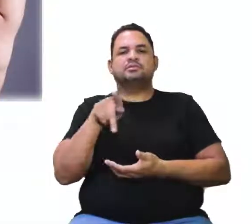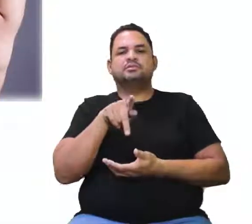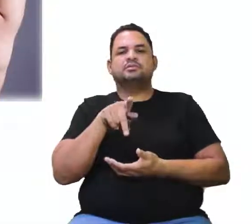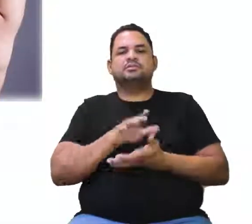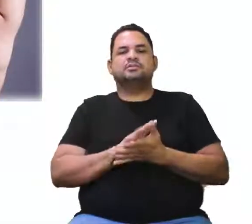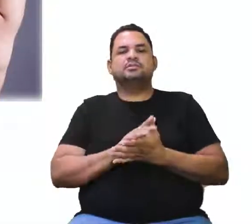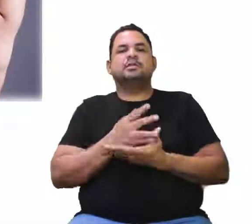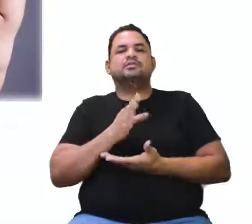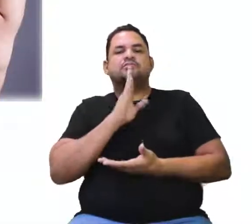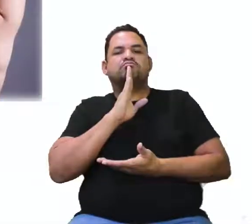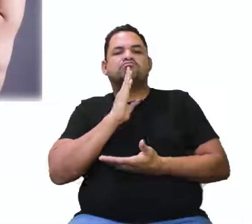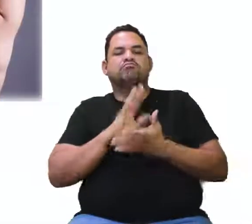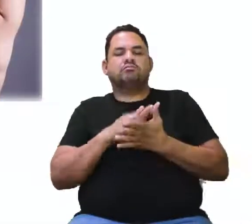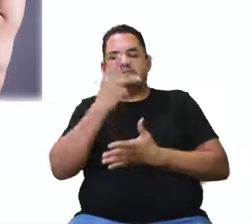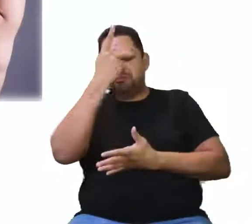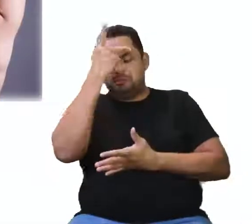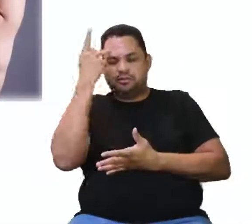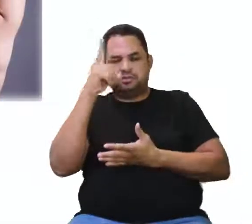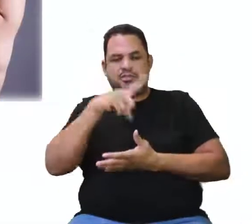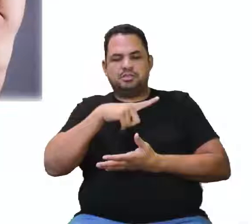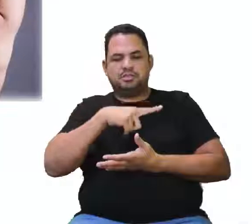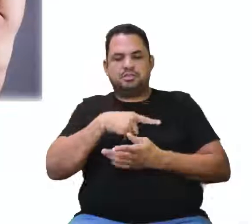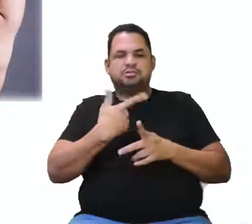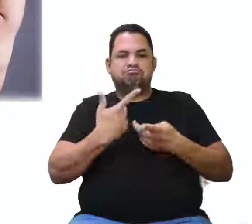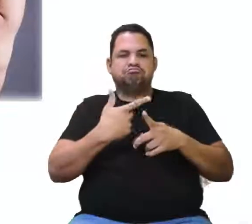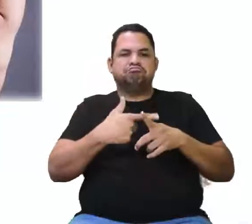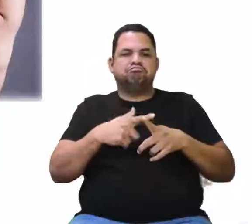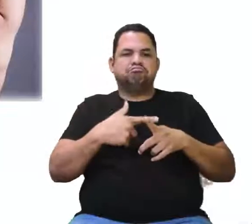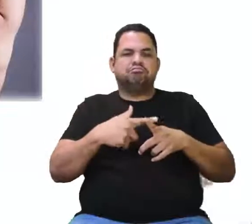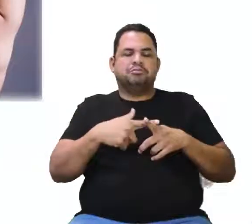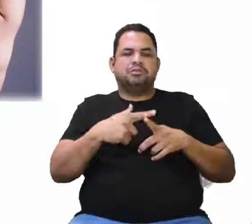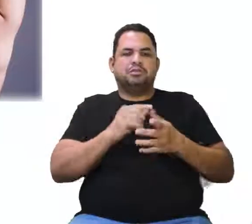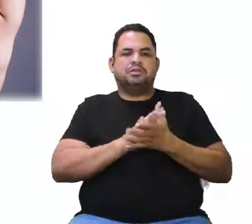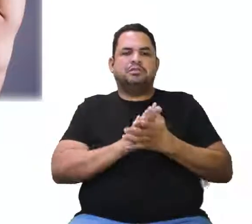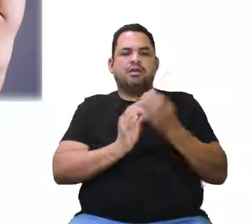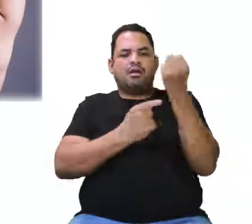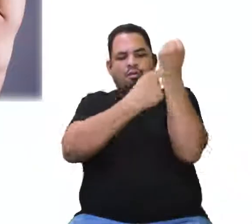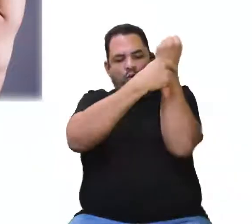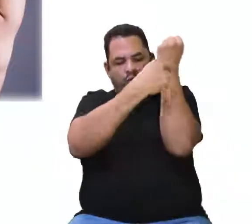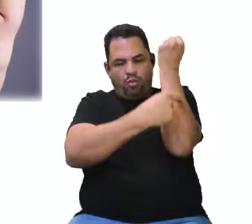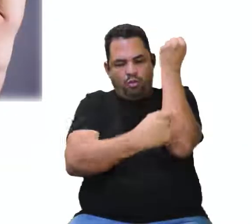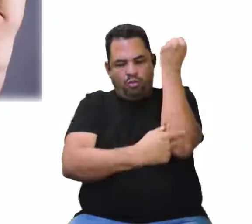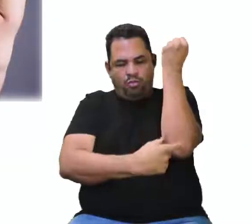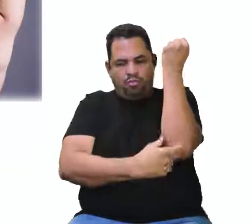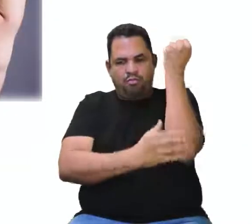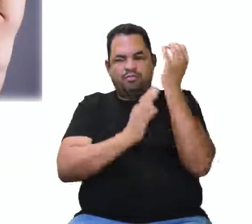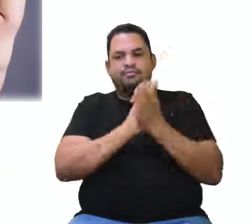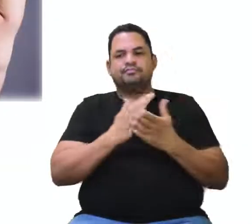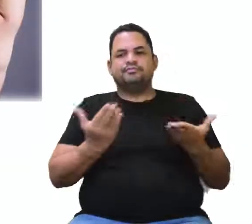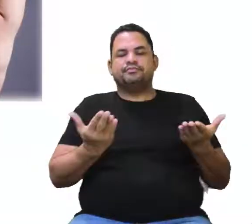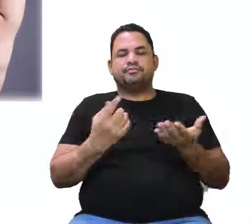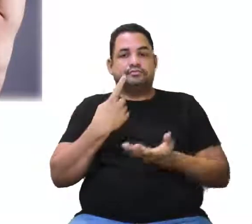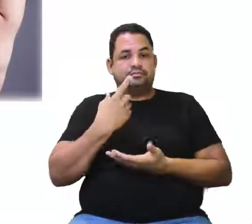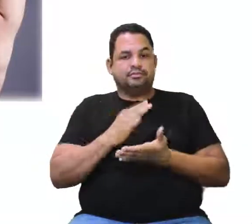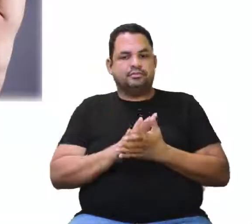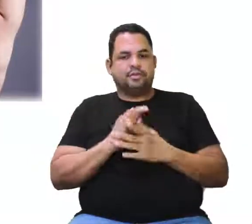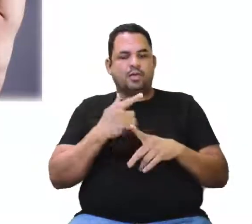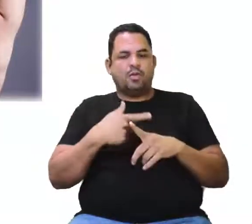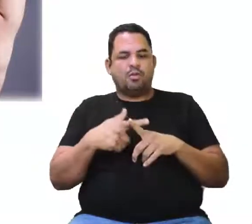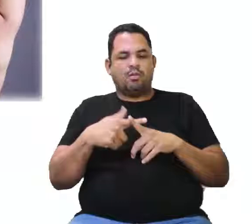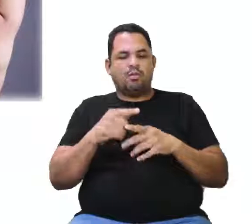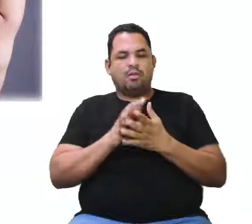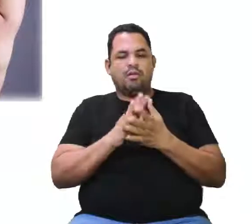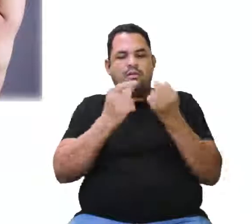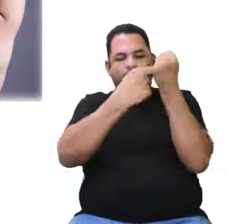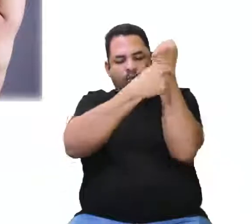senhora conhece alguém que tem problema de coluna vertebral? Olha, muita gente, viu, prof? Muita gente. Então, vejam bem, o problema da